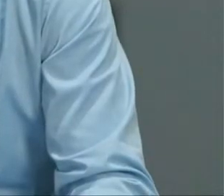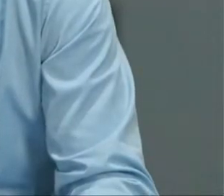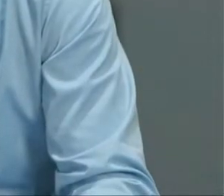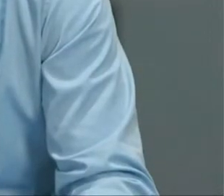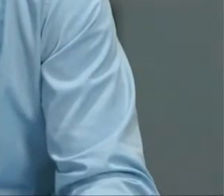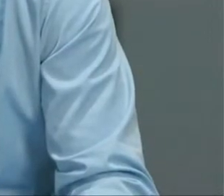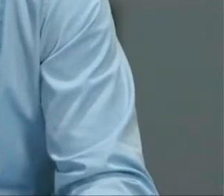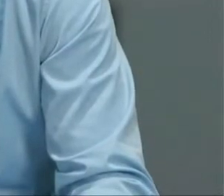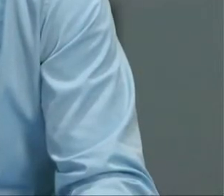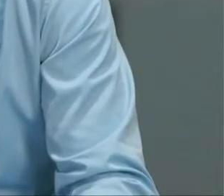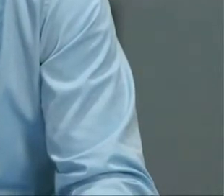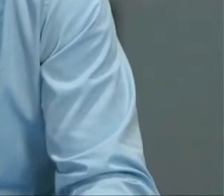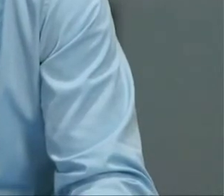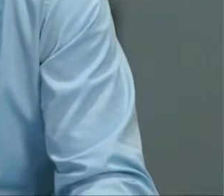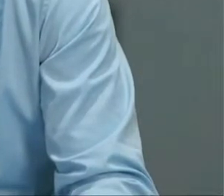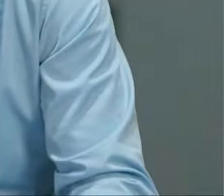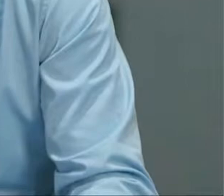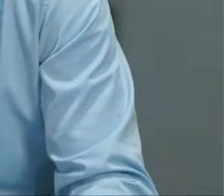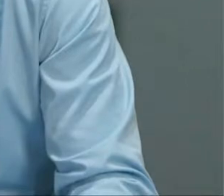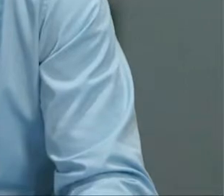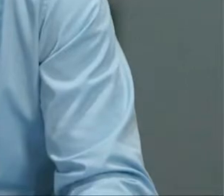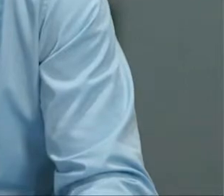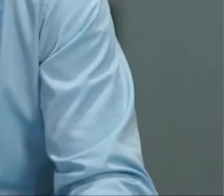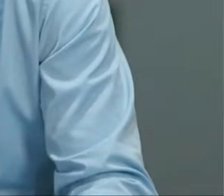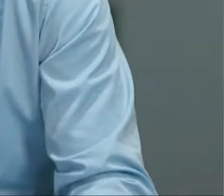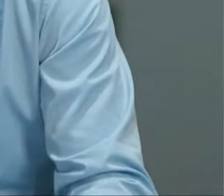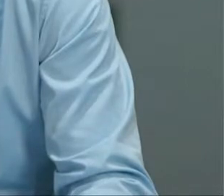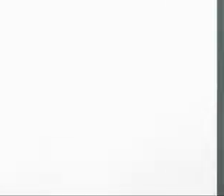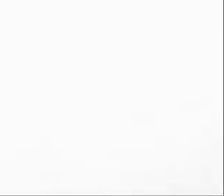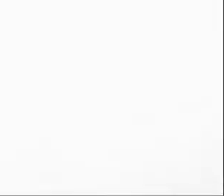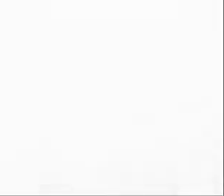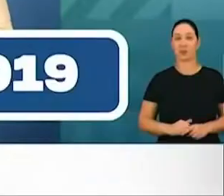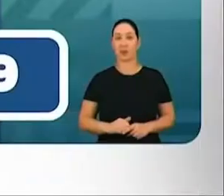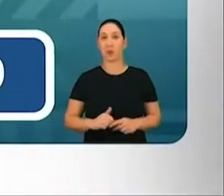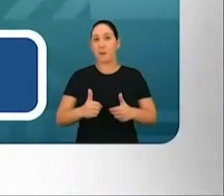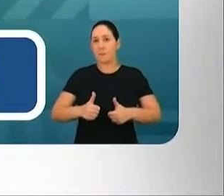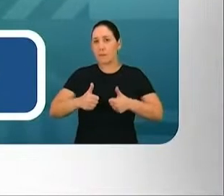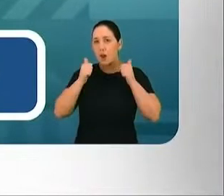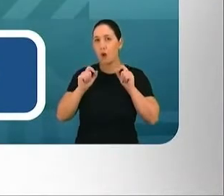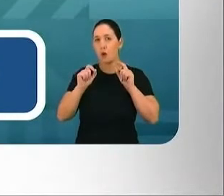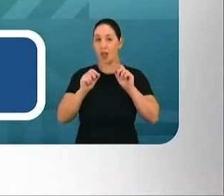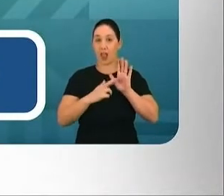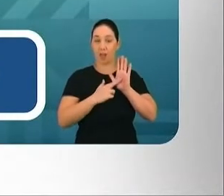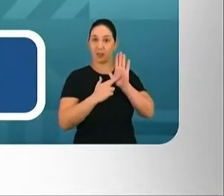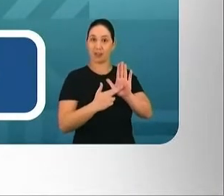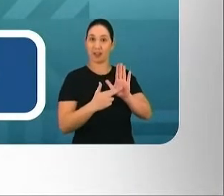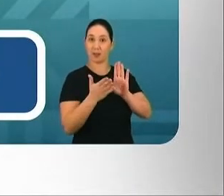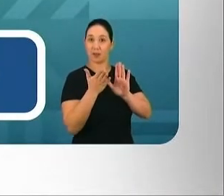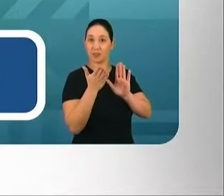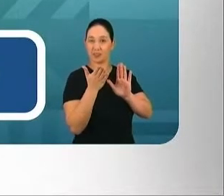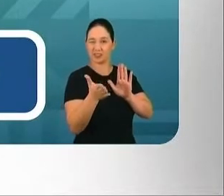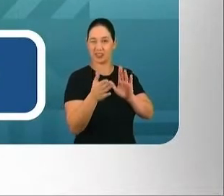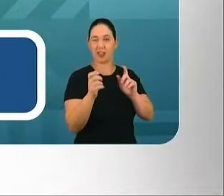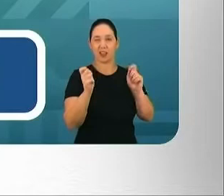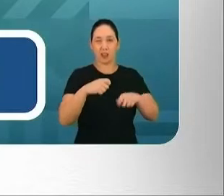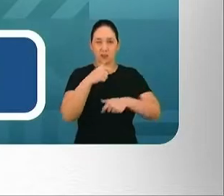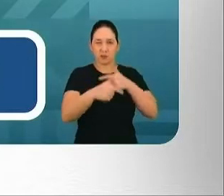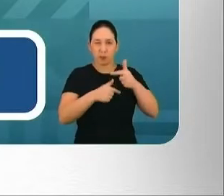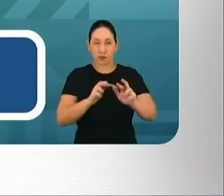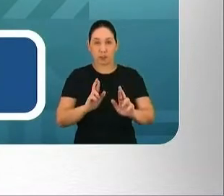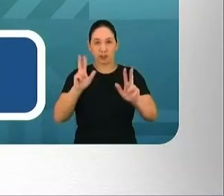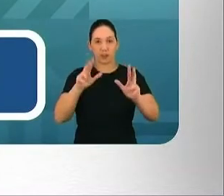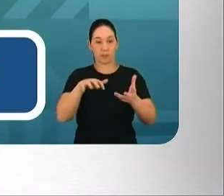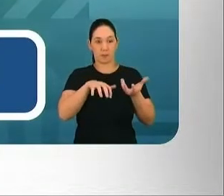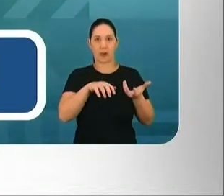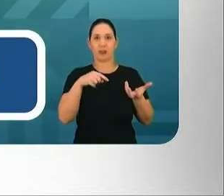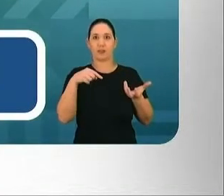Pessoal, a união faz a força. Bora eleger os nossos deputados e deputadas? Para melhor te representar e fazer a diferença por você em